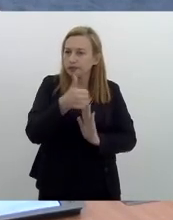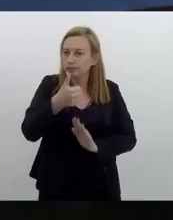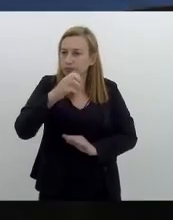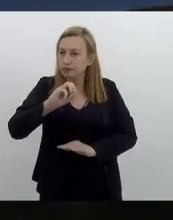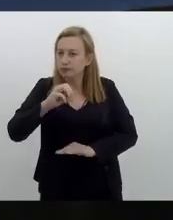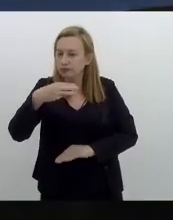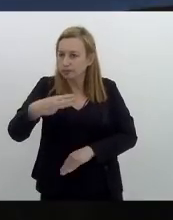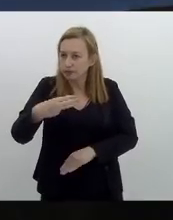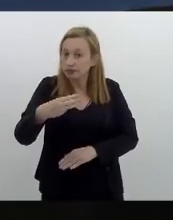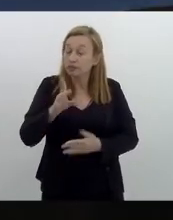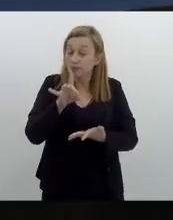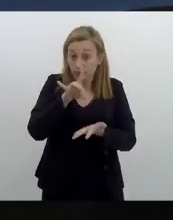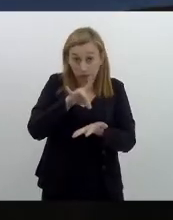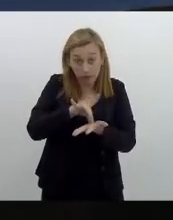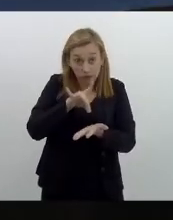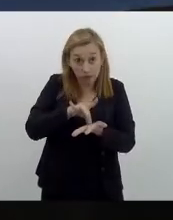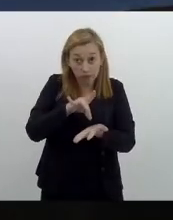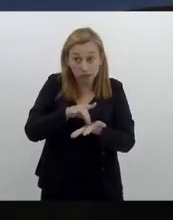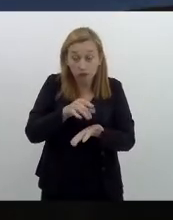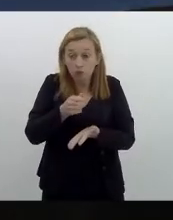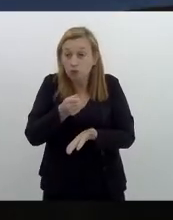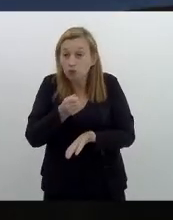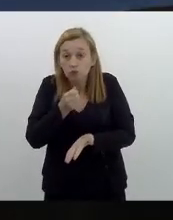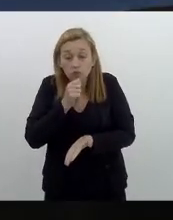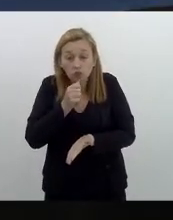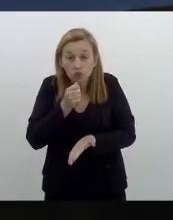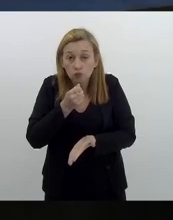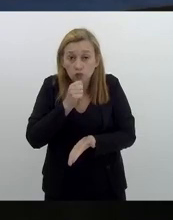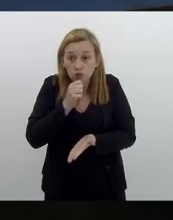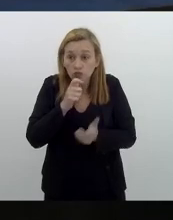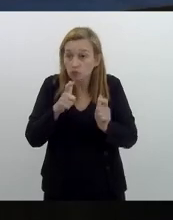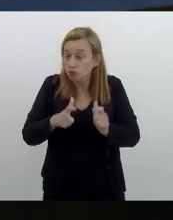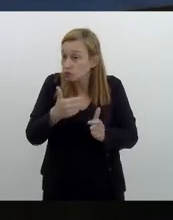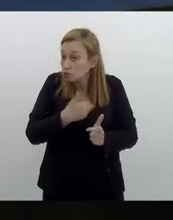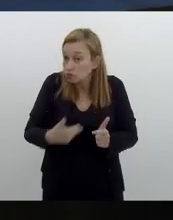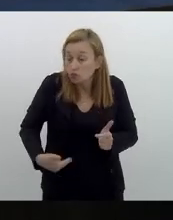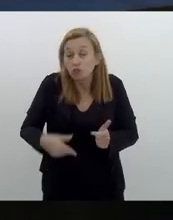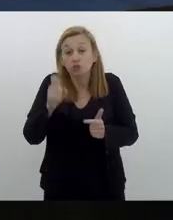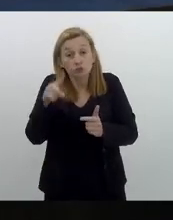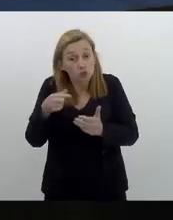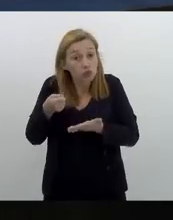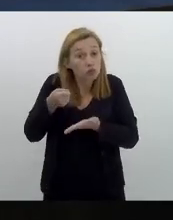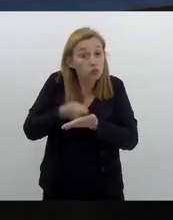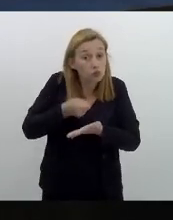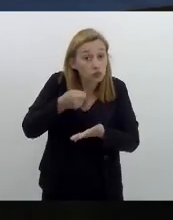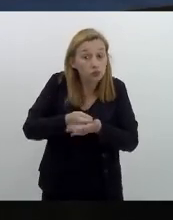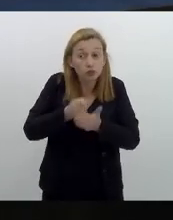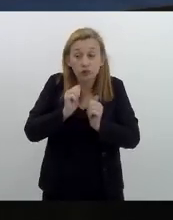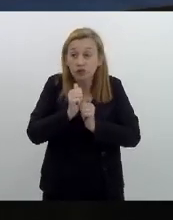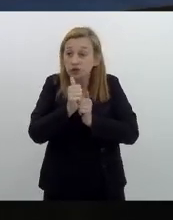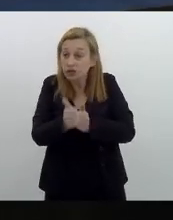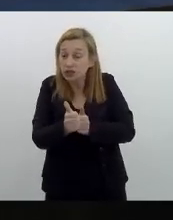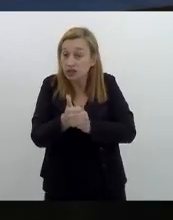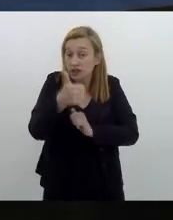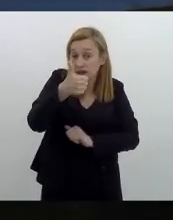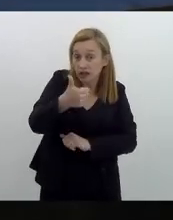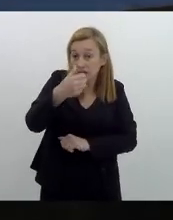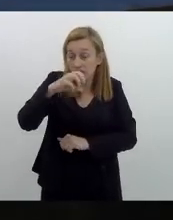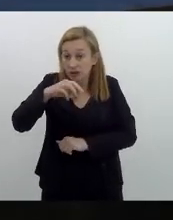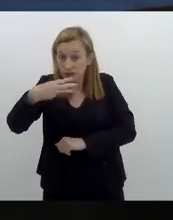Na verdade Nenhum ente público É obrigado A seguir a emenda 103